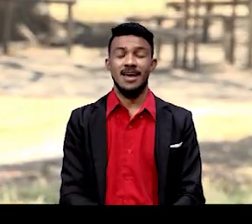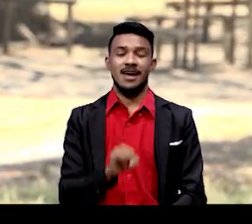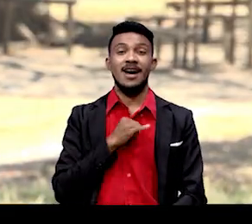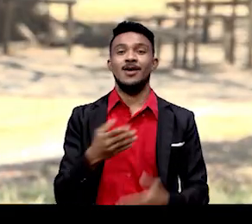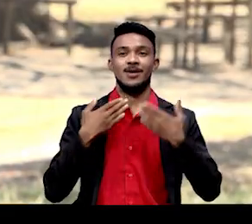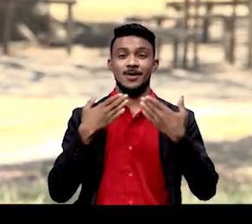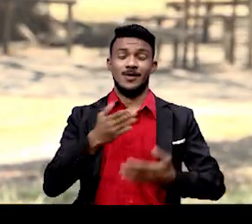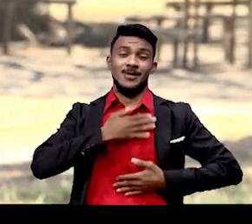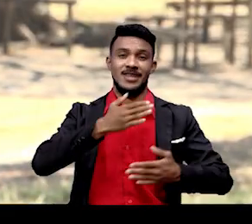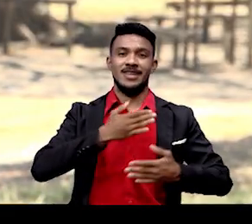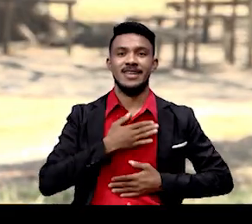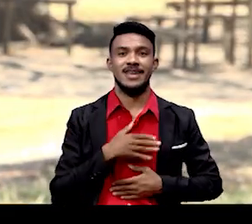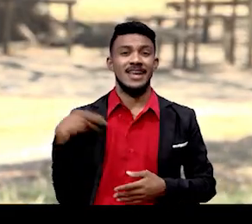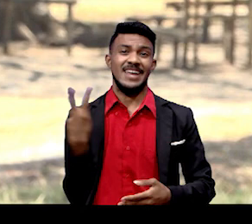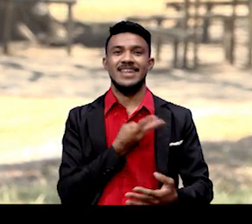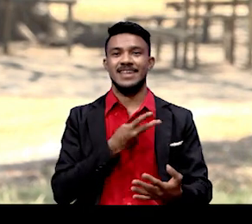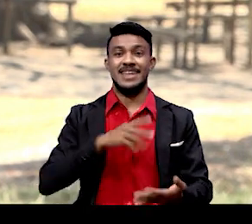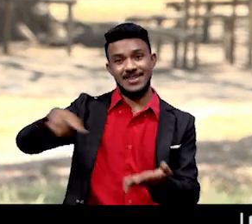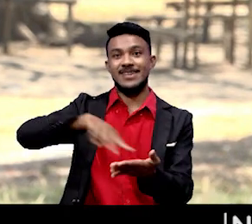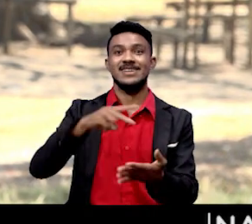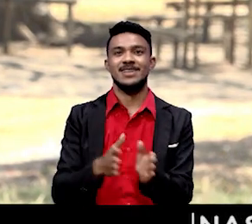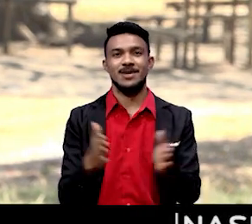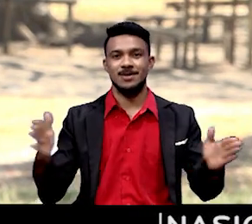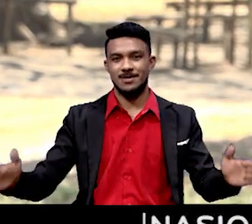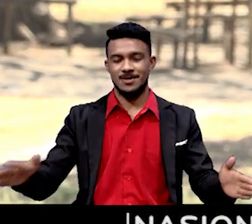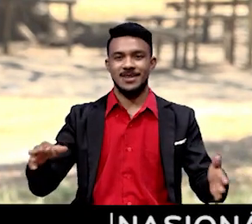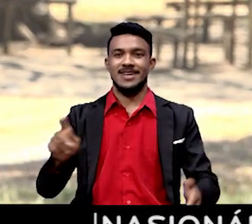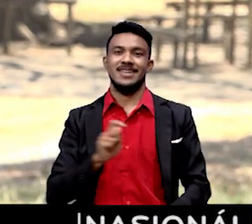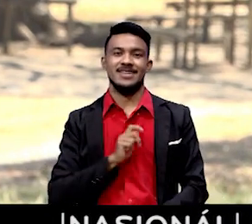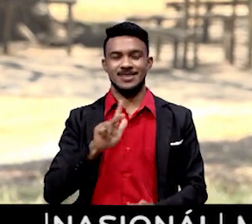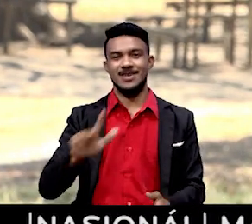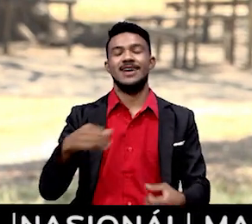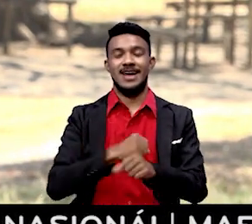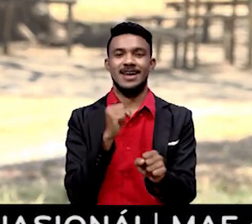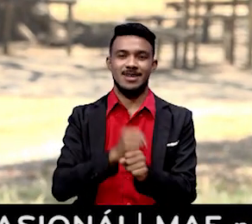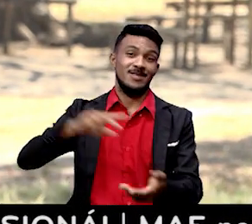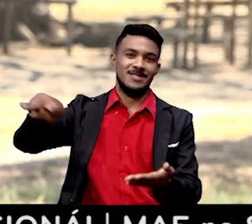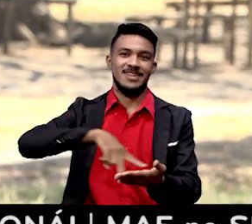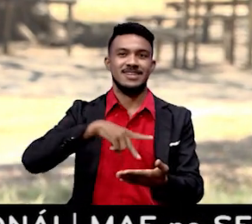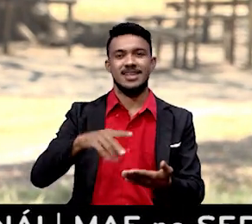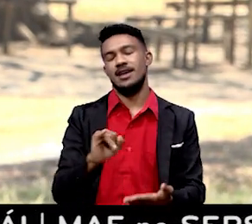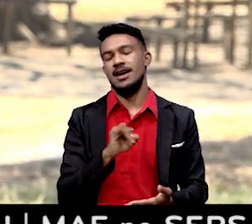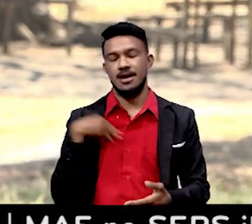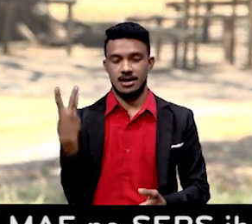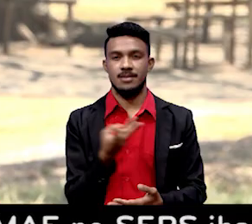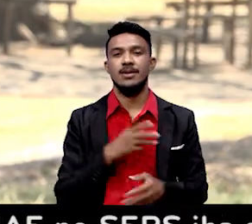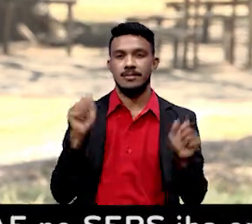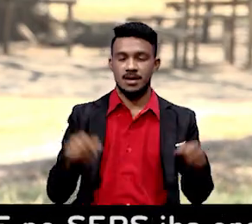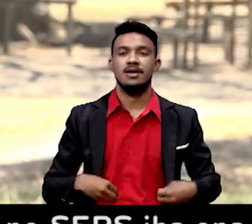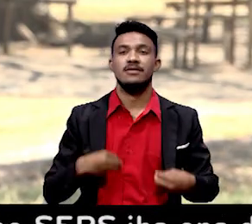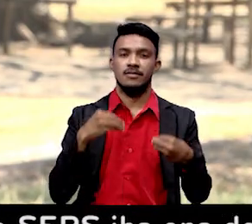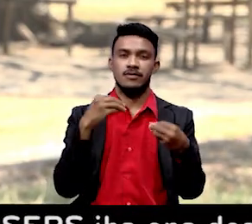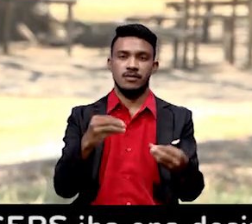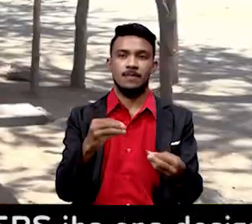contente los nem da laruma de anta festa boboti a mita stole de que alta festa de tava pois a mim pelo contribuir a cara com vacina a